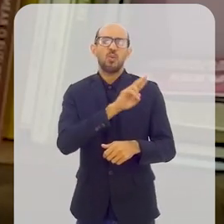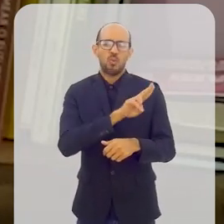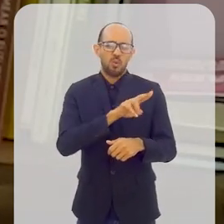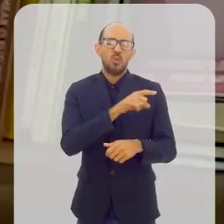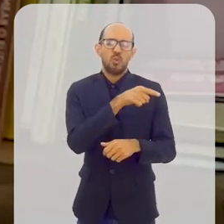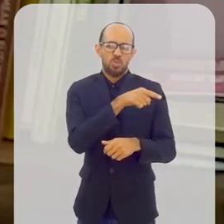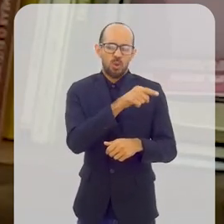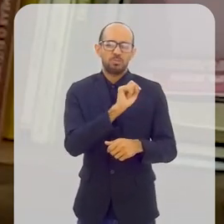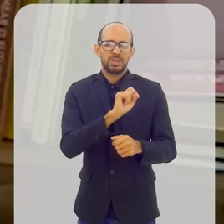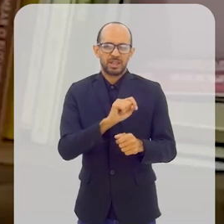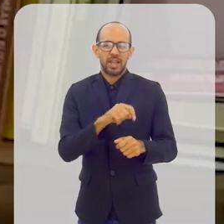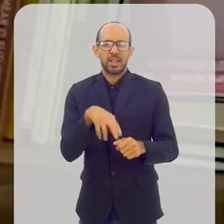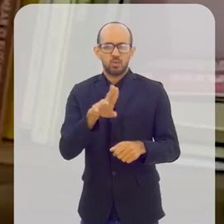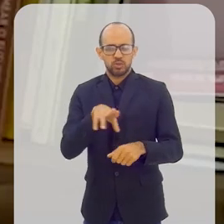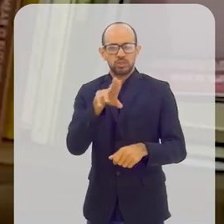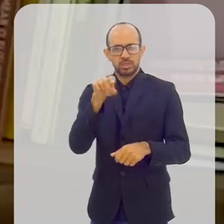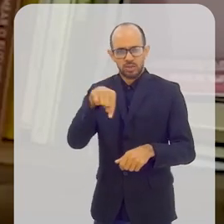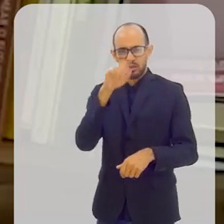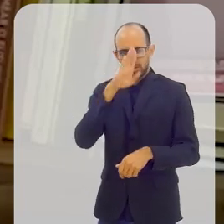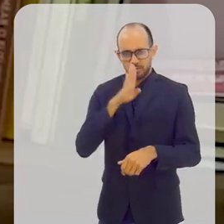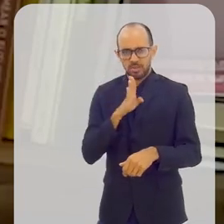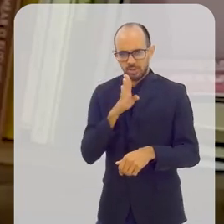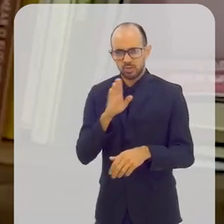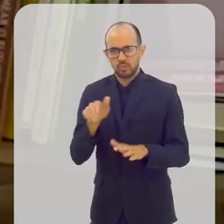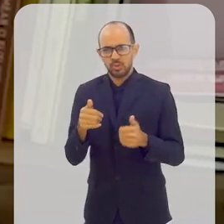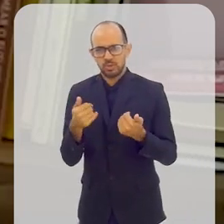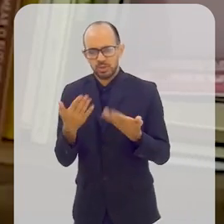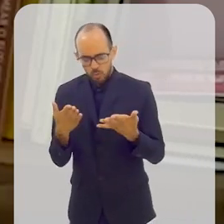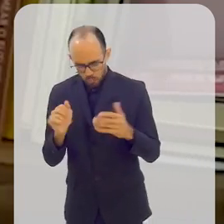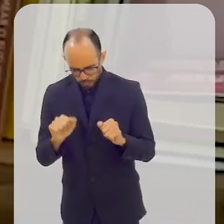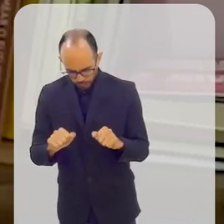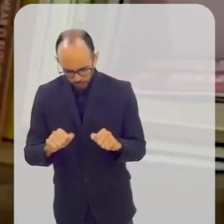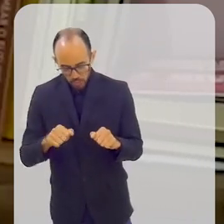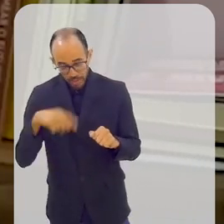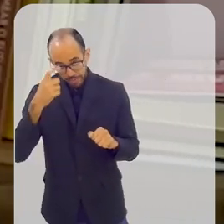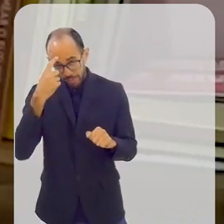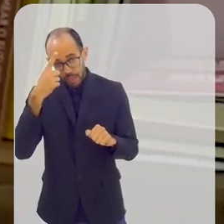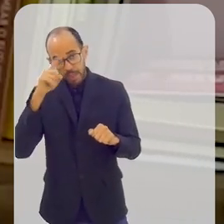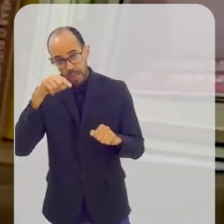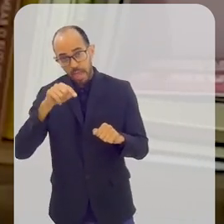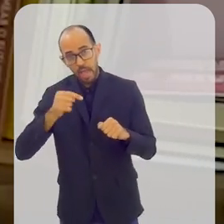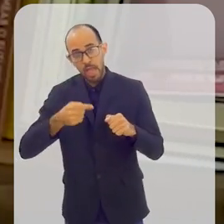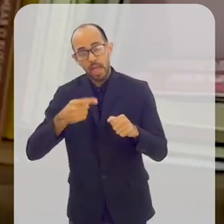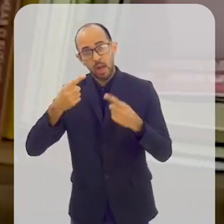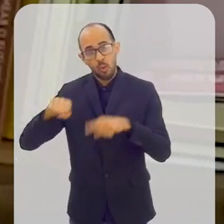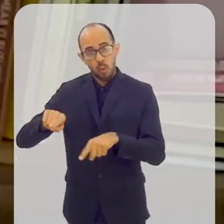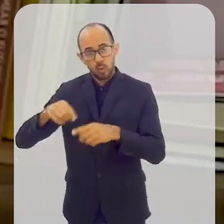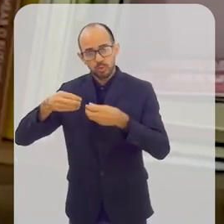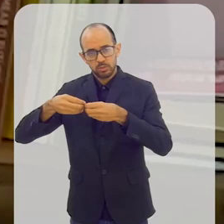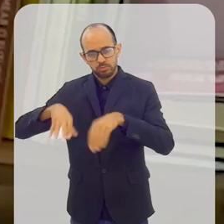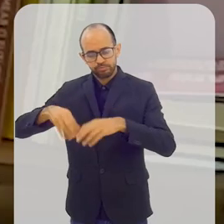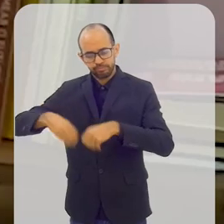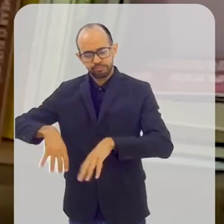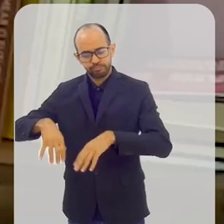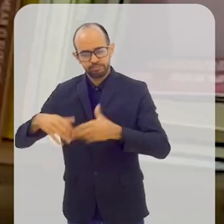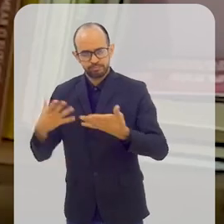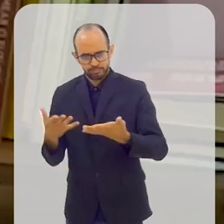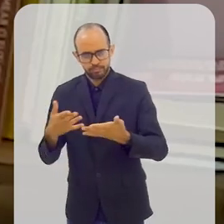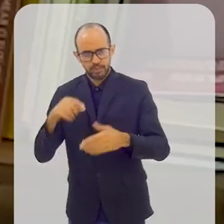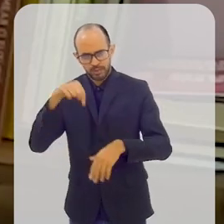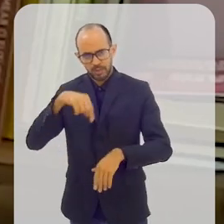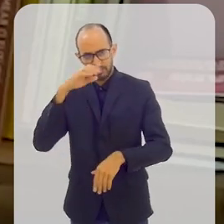mas também é desperdício, ou ele é principalmente desperdício. Então, o movimento é contra o desperdício. No Brasil,